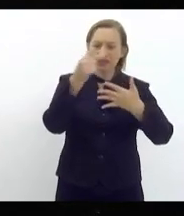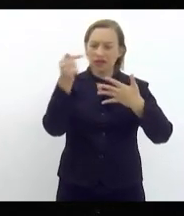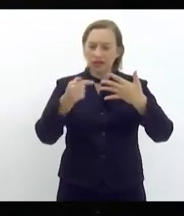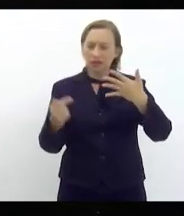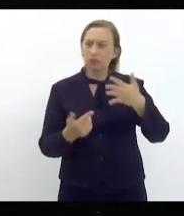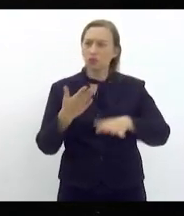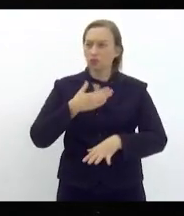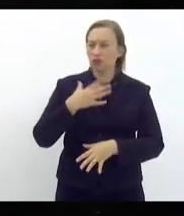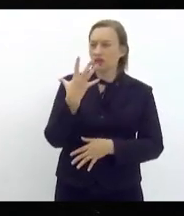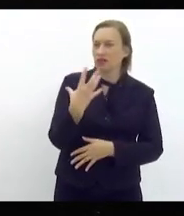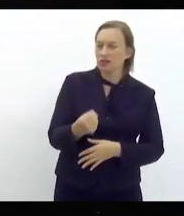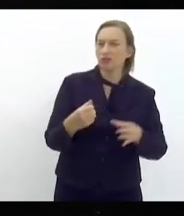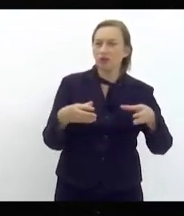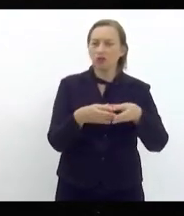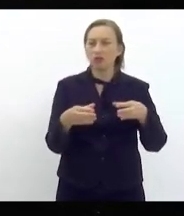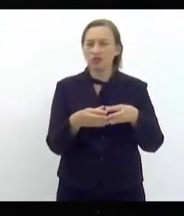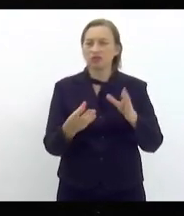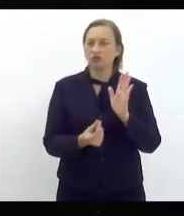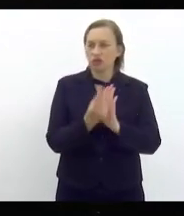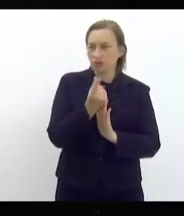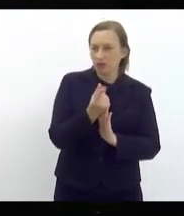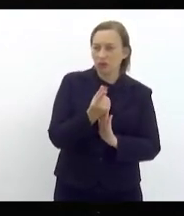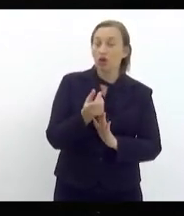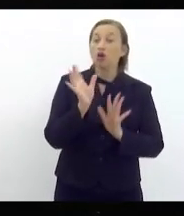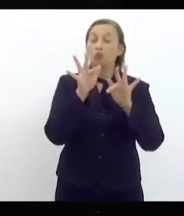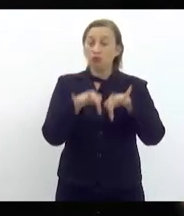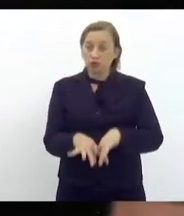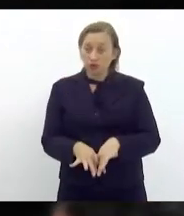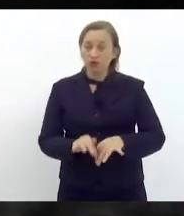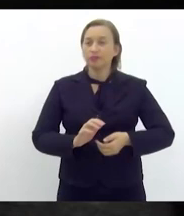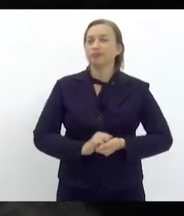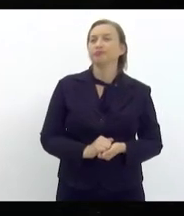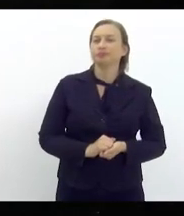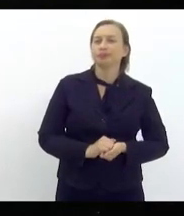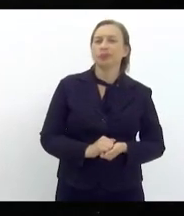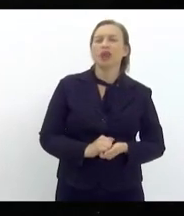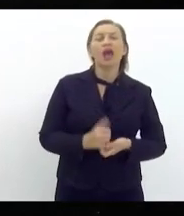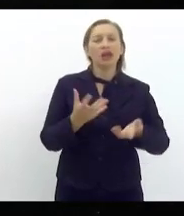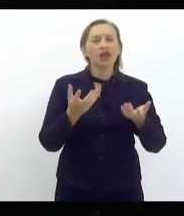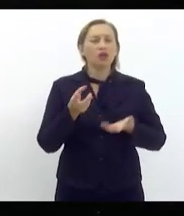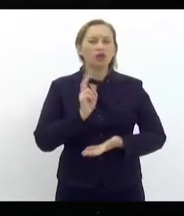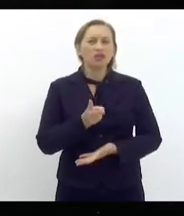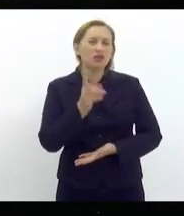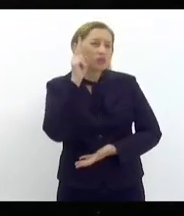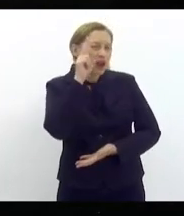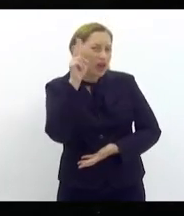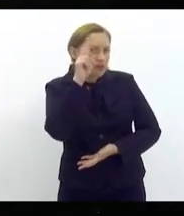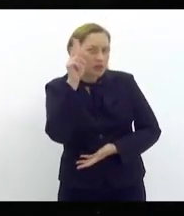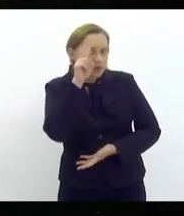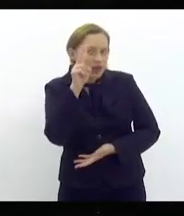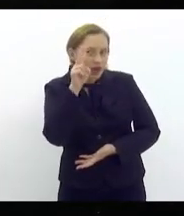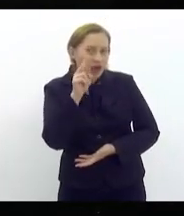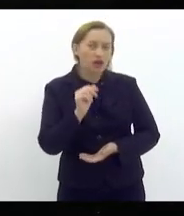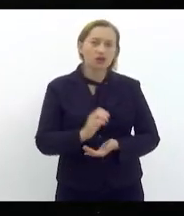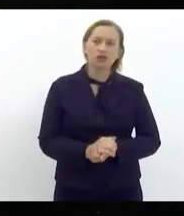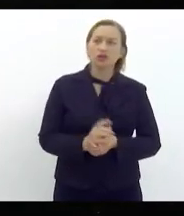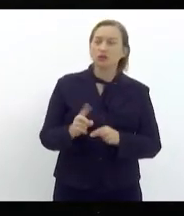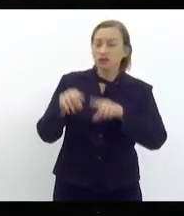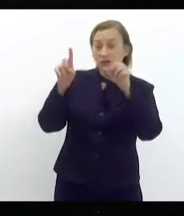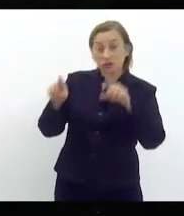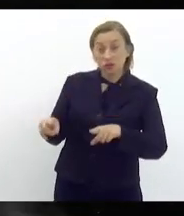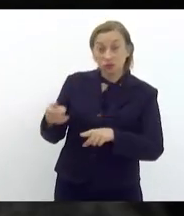mim e aceitas pela Comissão de Orçamento. Por fim, quero sempre lembrar a carreira dos servidores